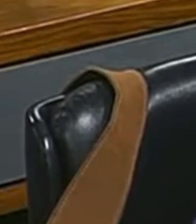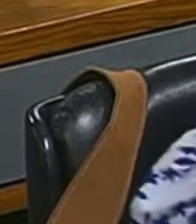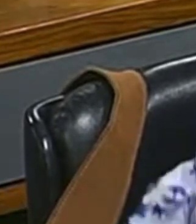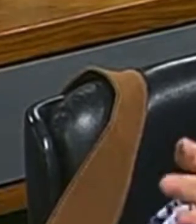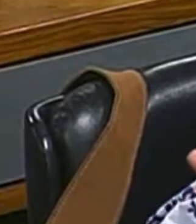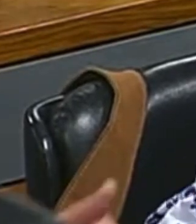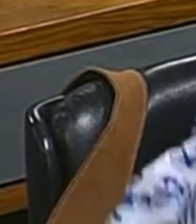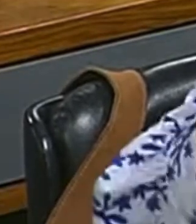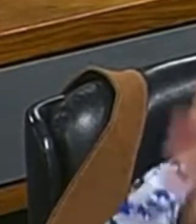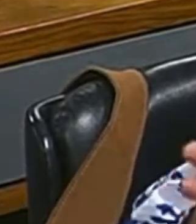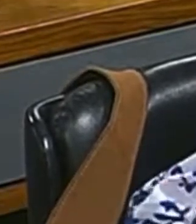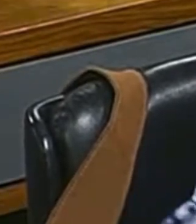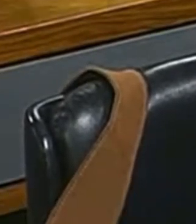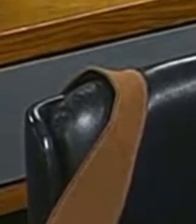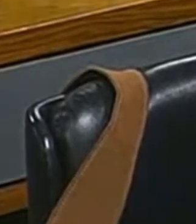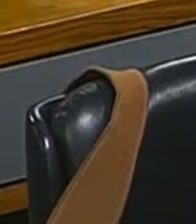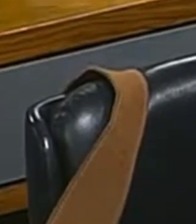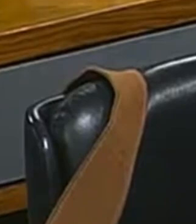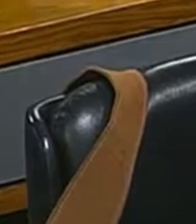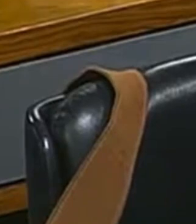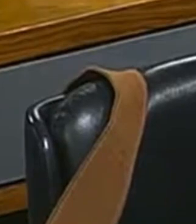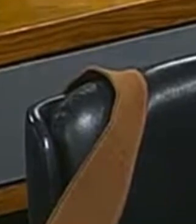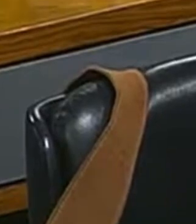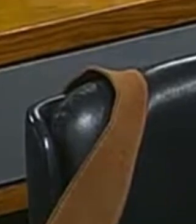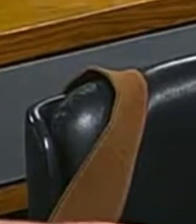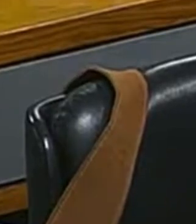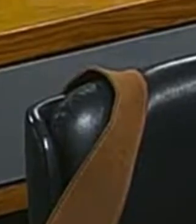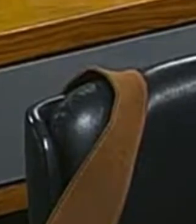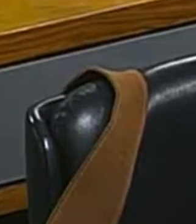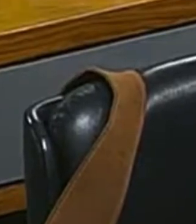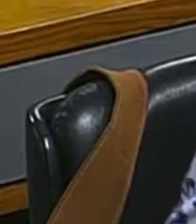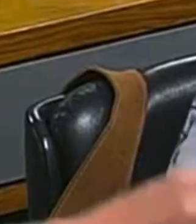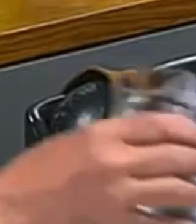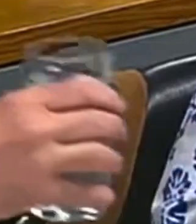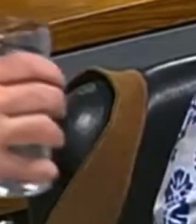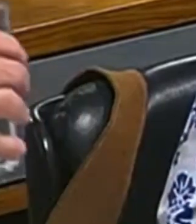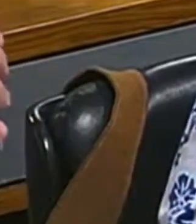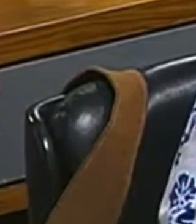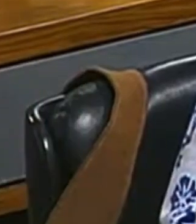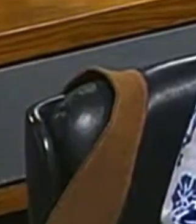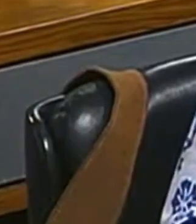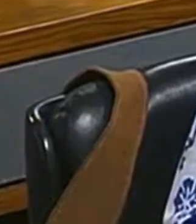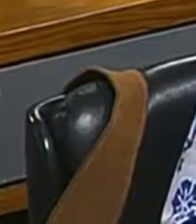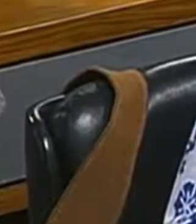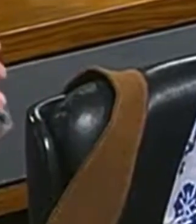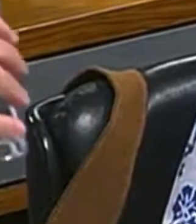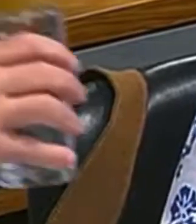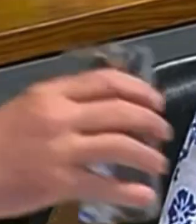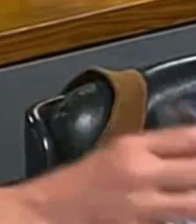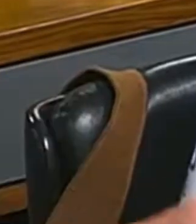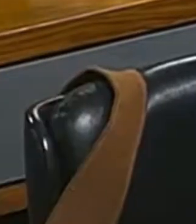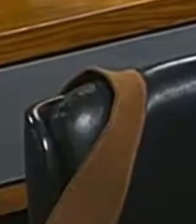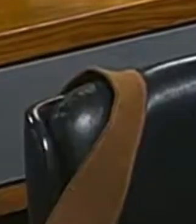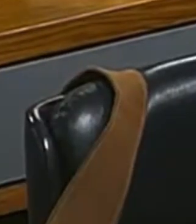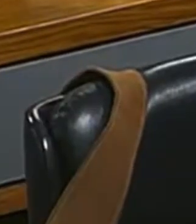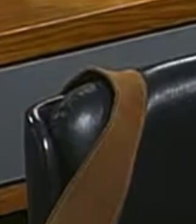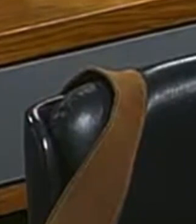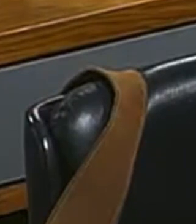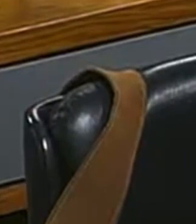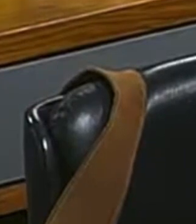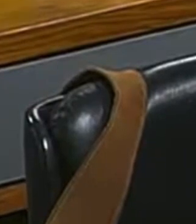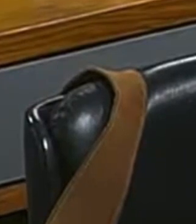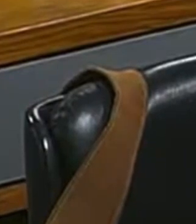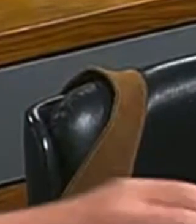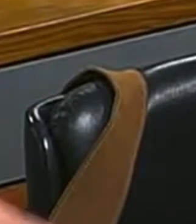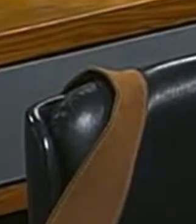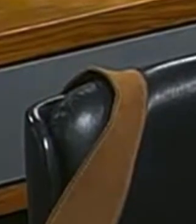do comportamento de parte desta comissão, que não me surpreende o voto em separado, porque o